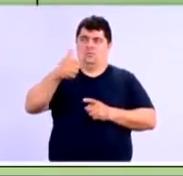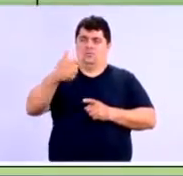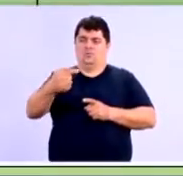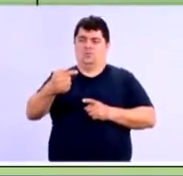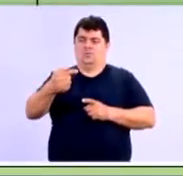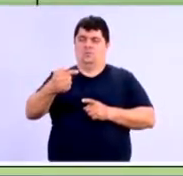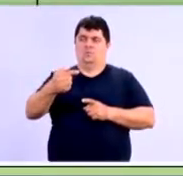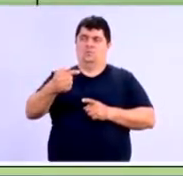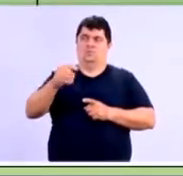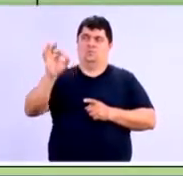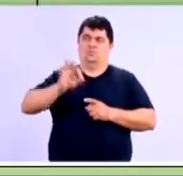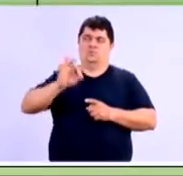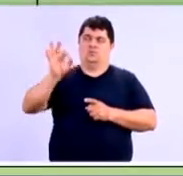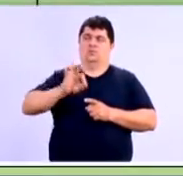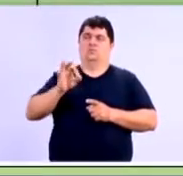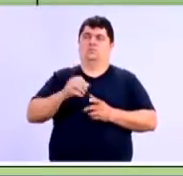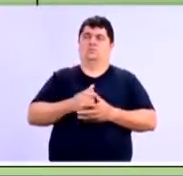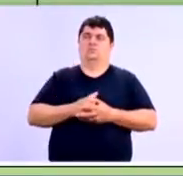8,17%.